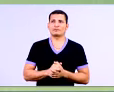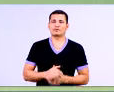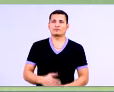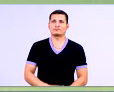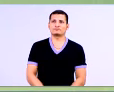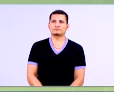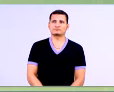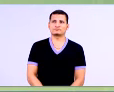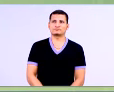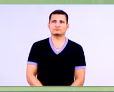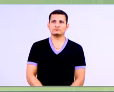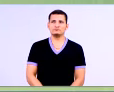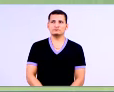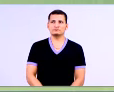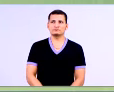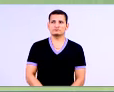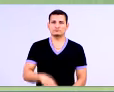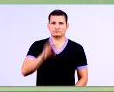O